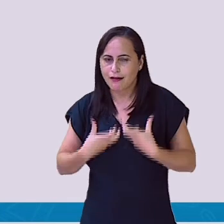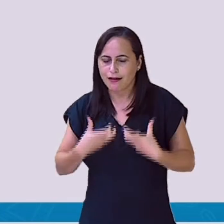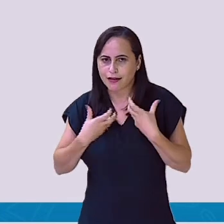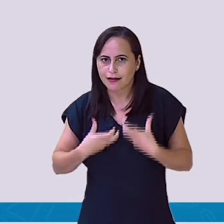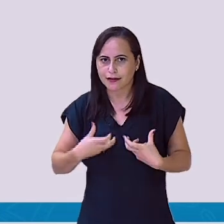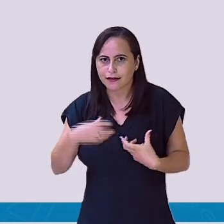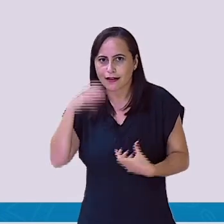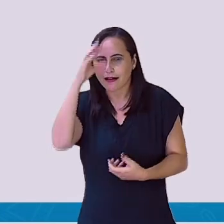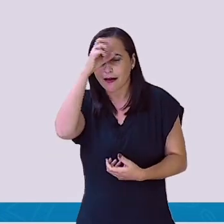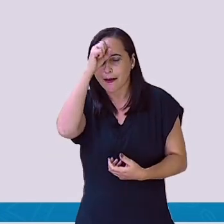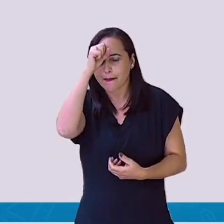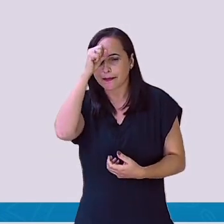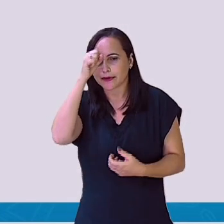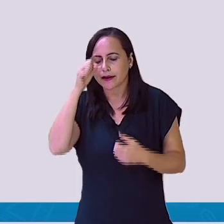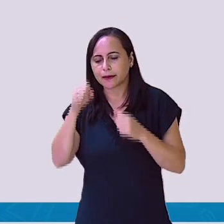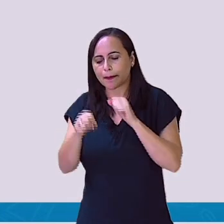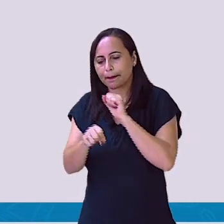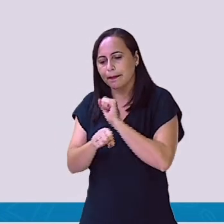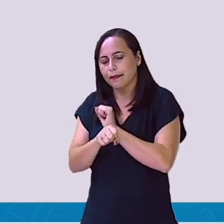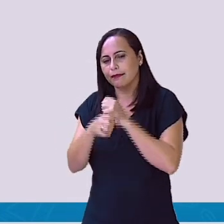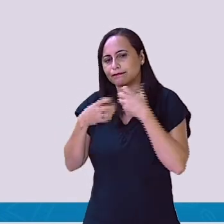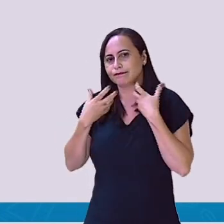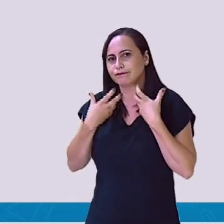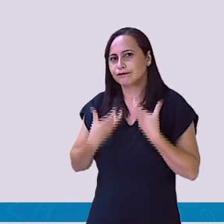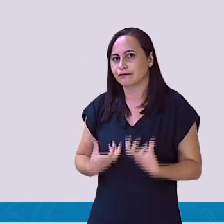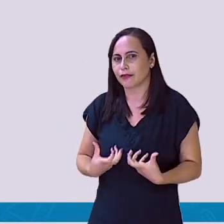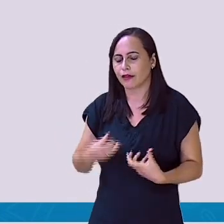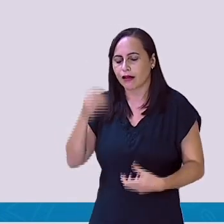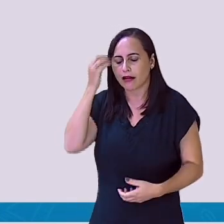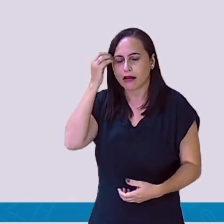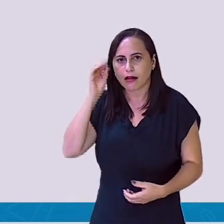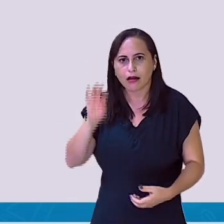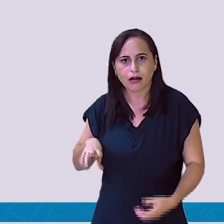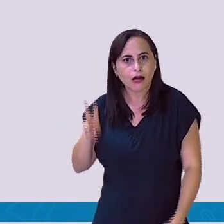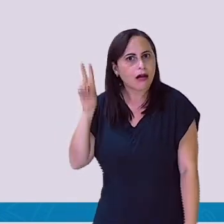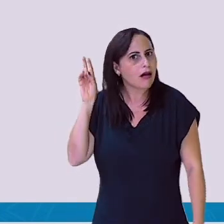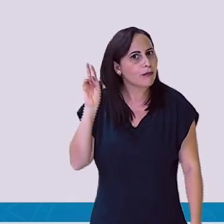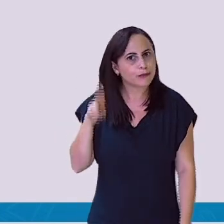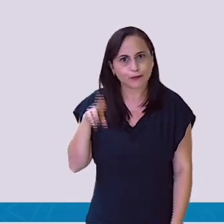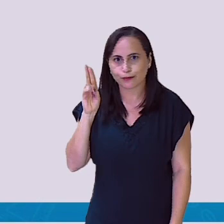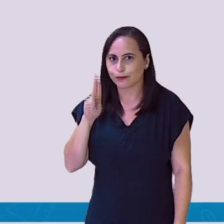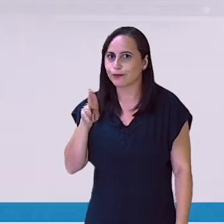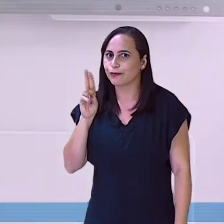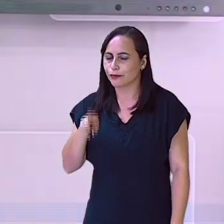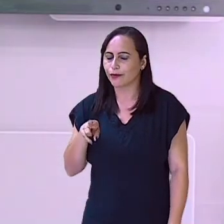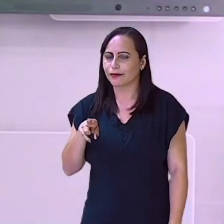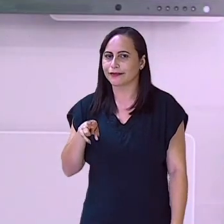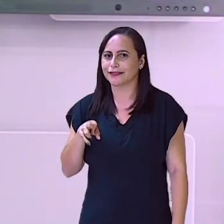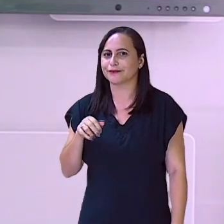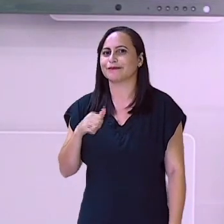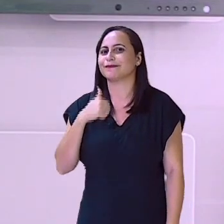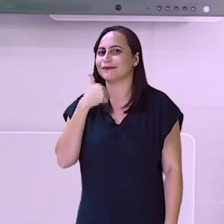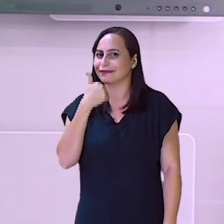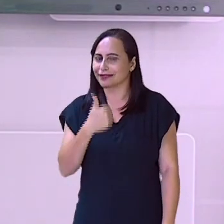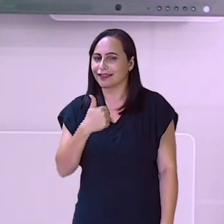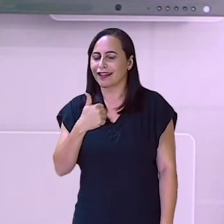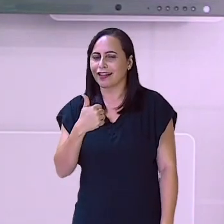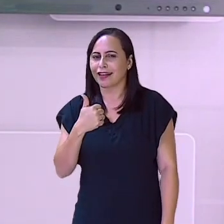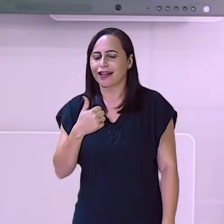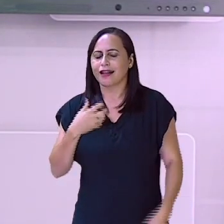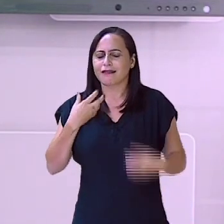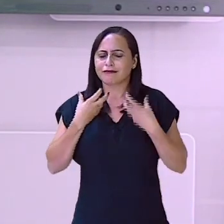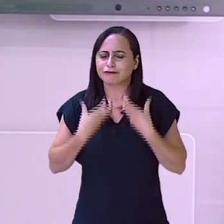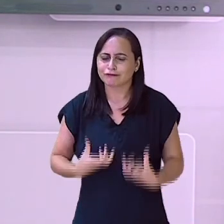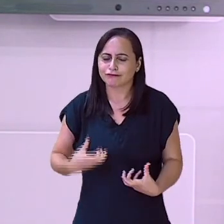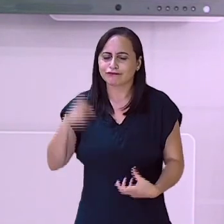não a desistir. Gente, desistir jamais. Tá cansado, tá difícil,